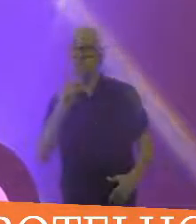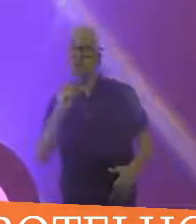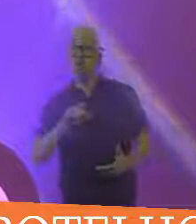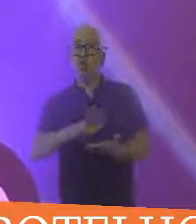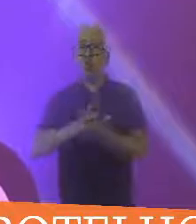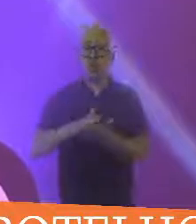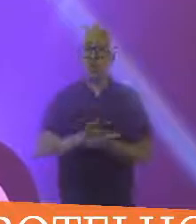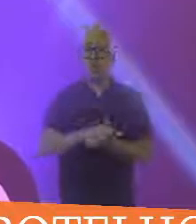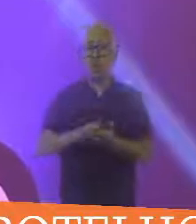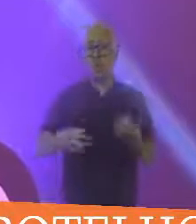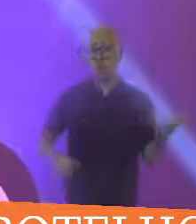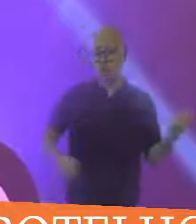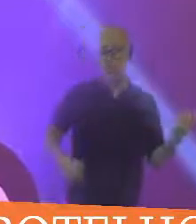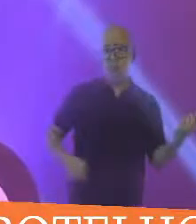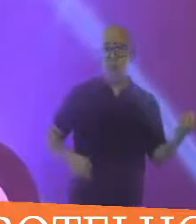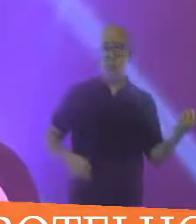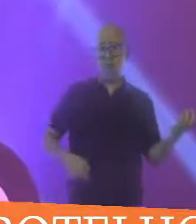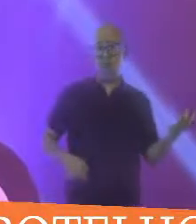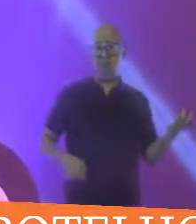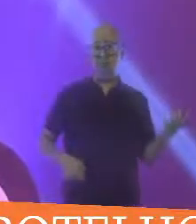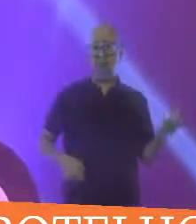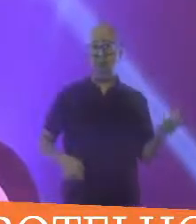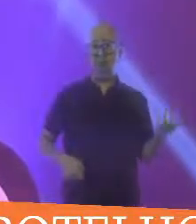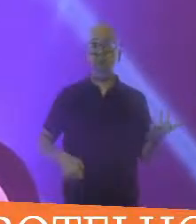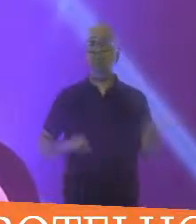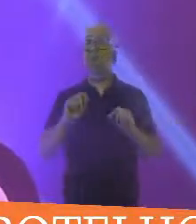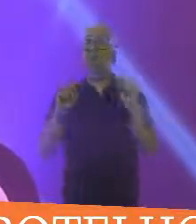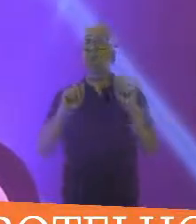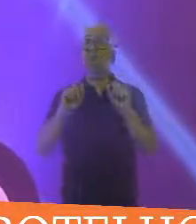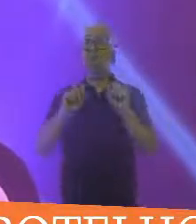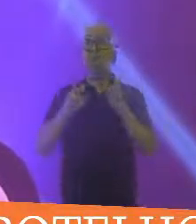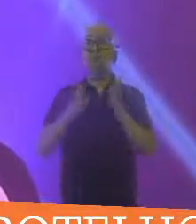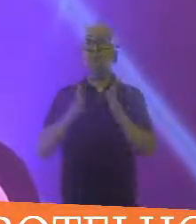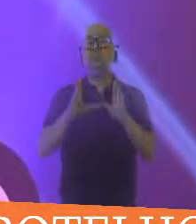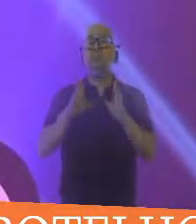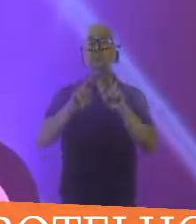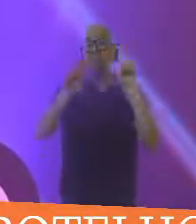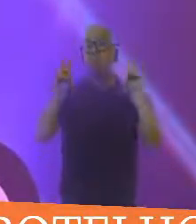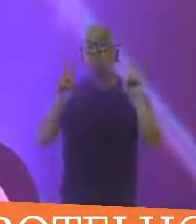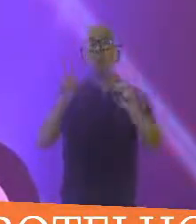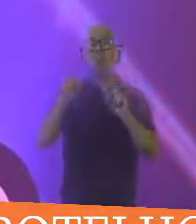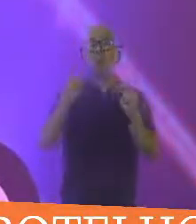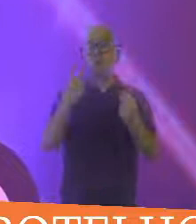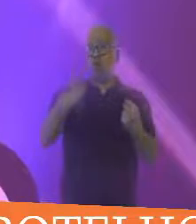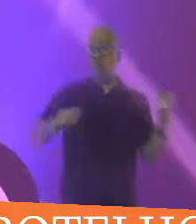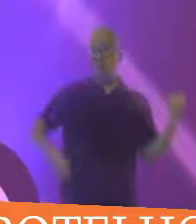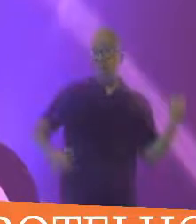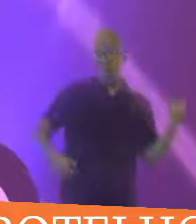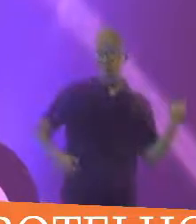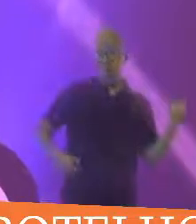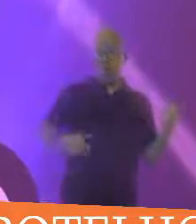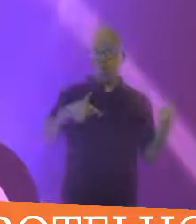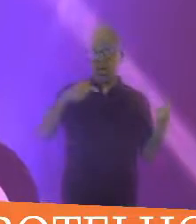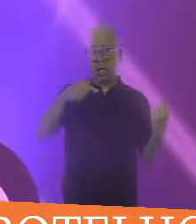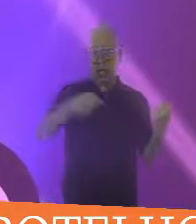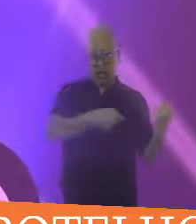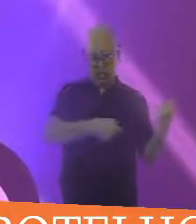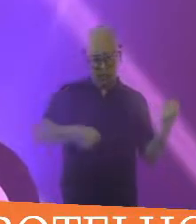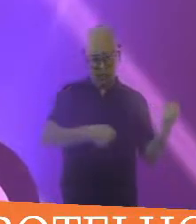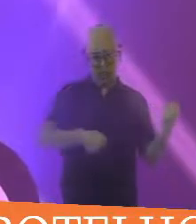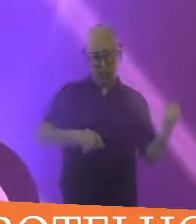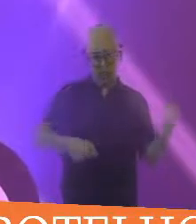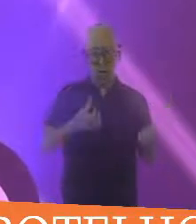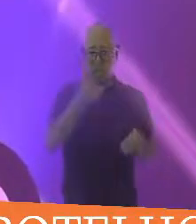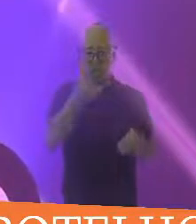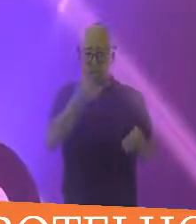samba, né? Era basicamente uma formação constituída por dois violões, um violão sete cordas e um violão seis